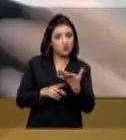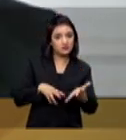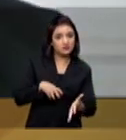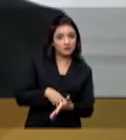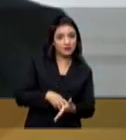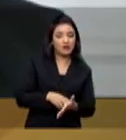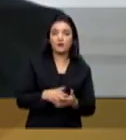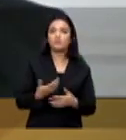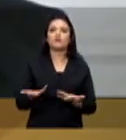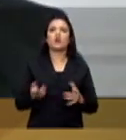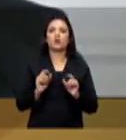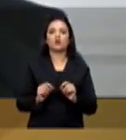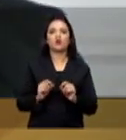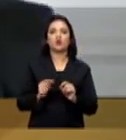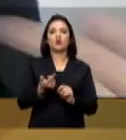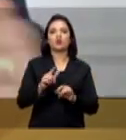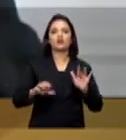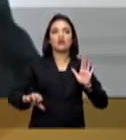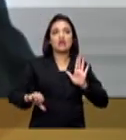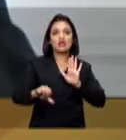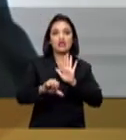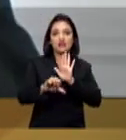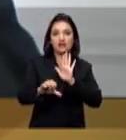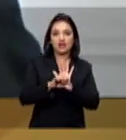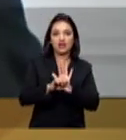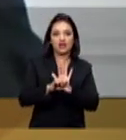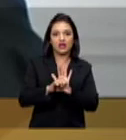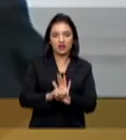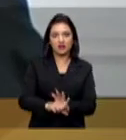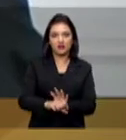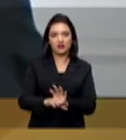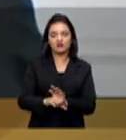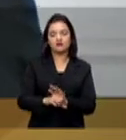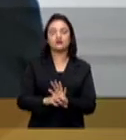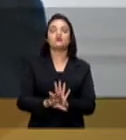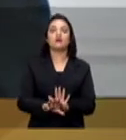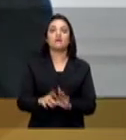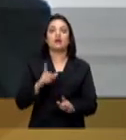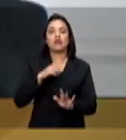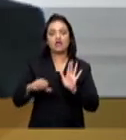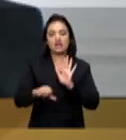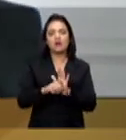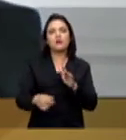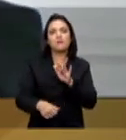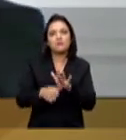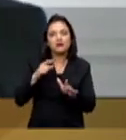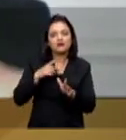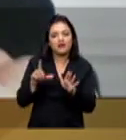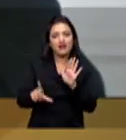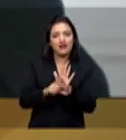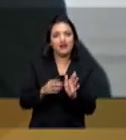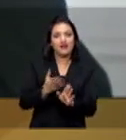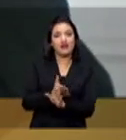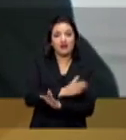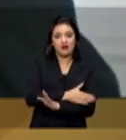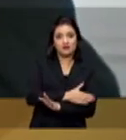diz, não há crime sem lei anterior, não há pena sem prévia cominação. Isso, a meu ver, é uma